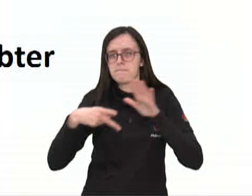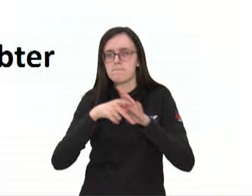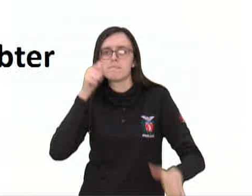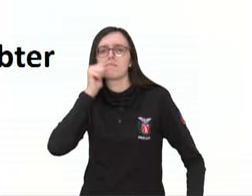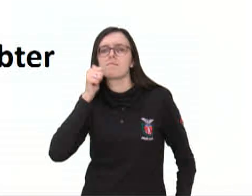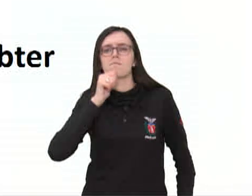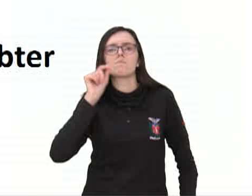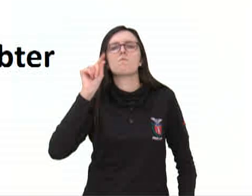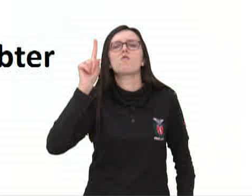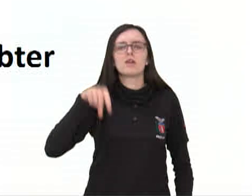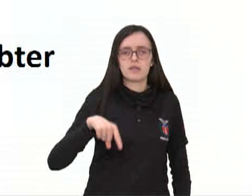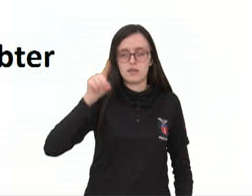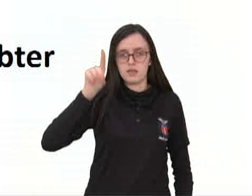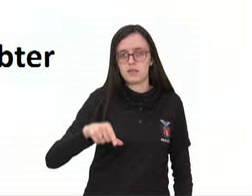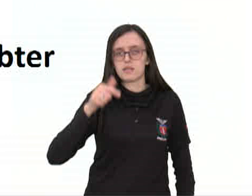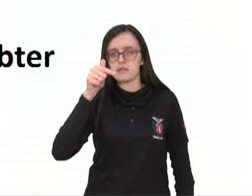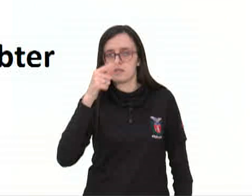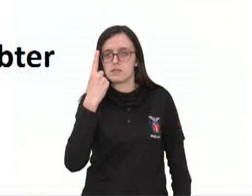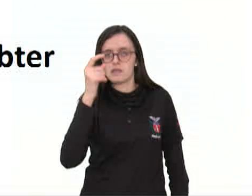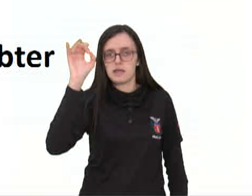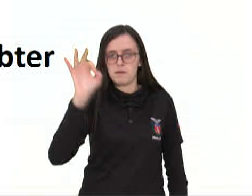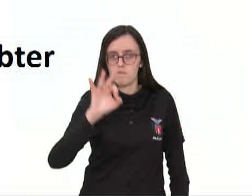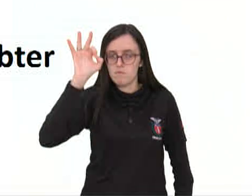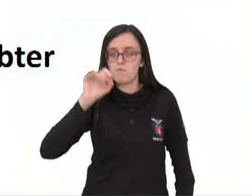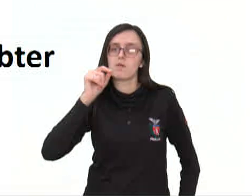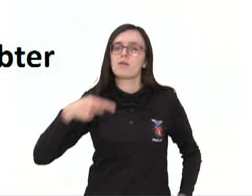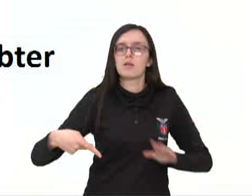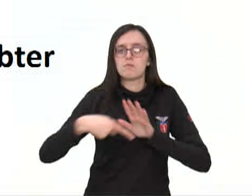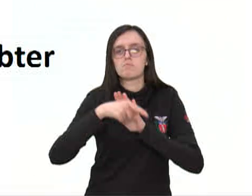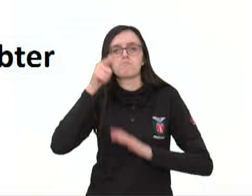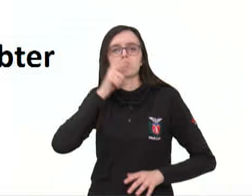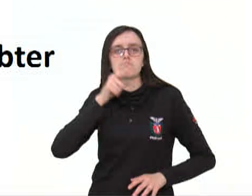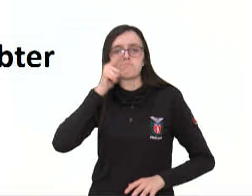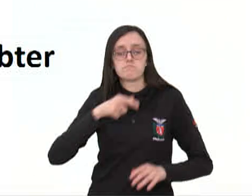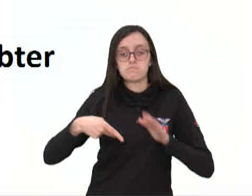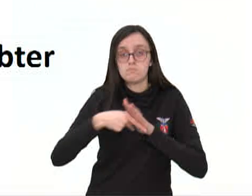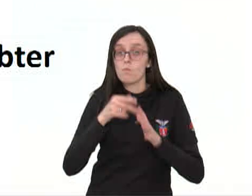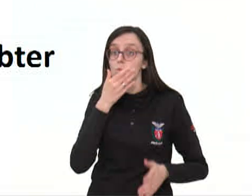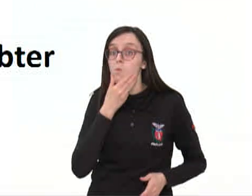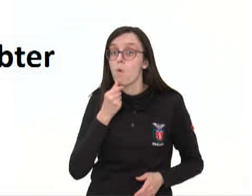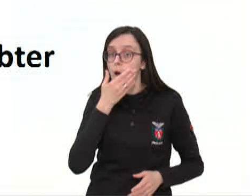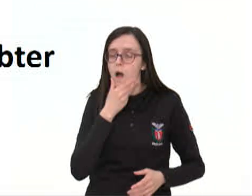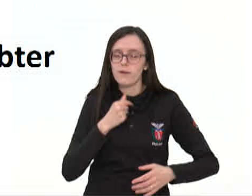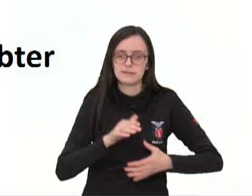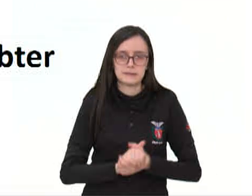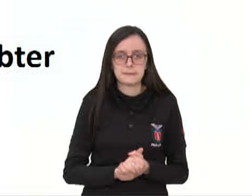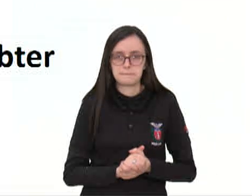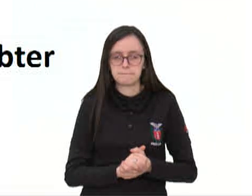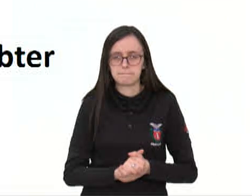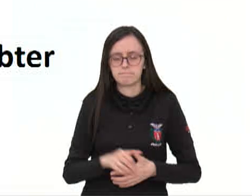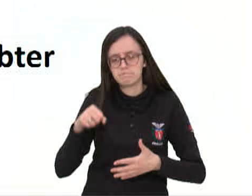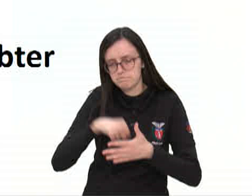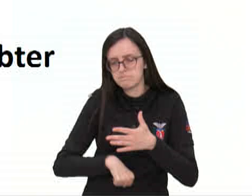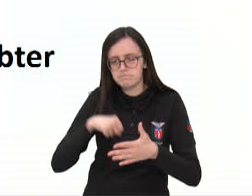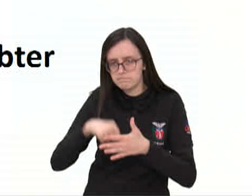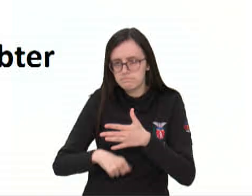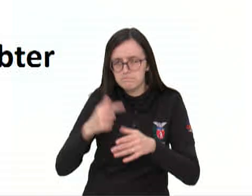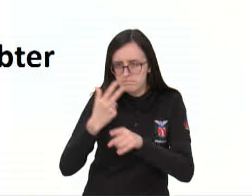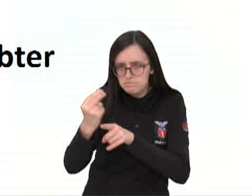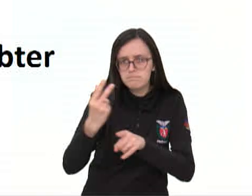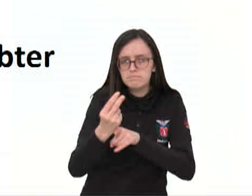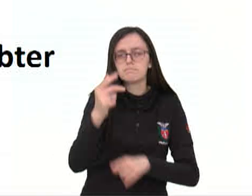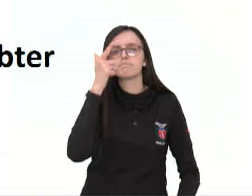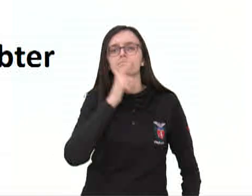brasileiras correspondia a 71% do rendimento masculino. As conquistas